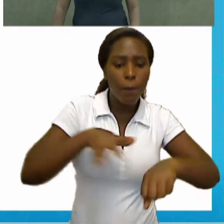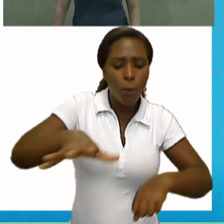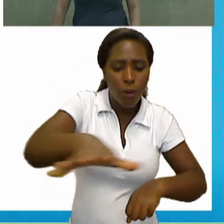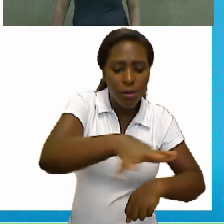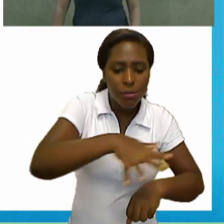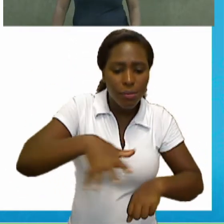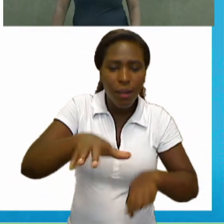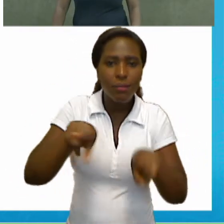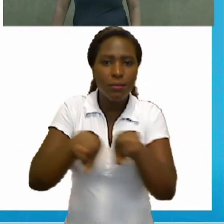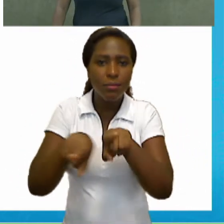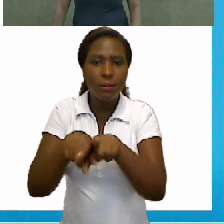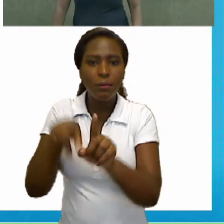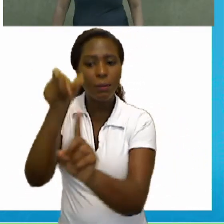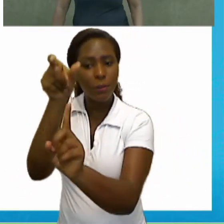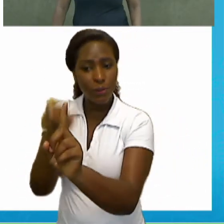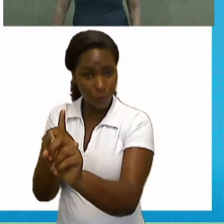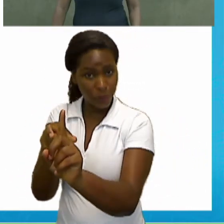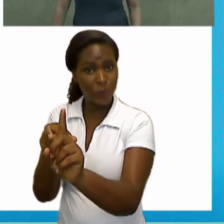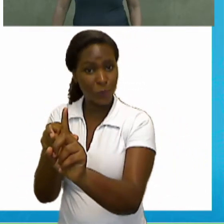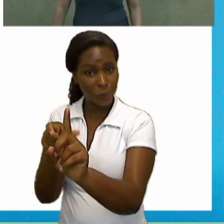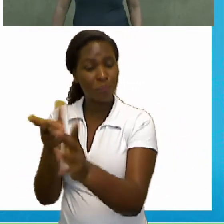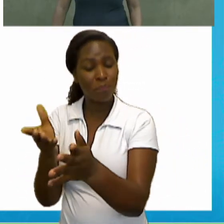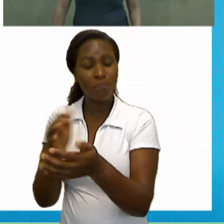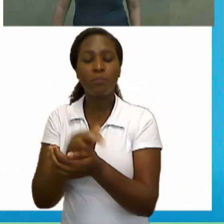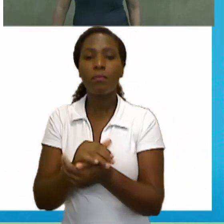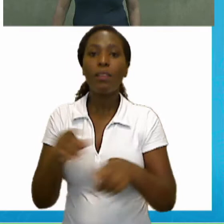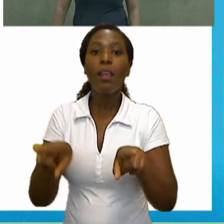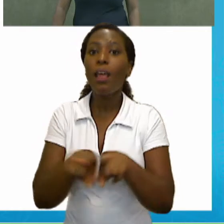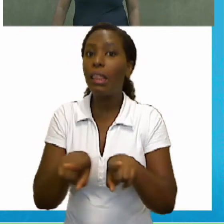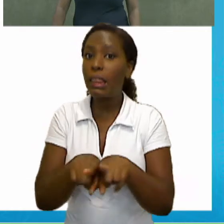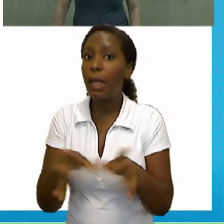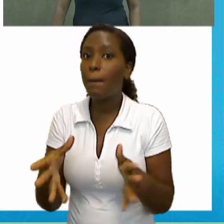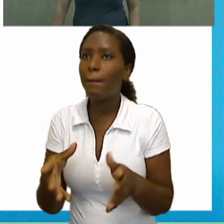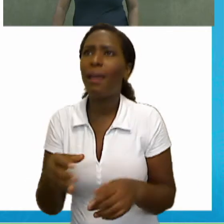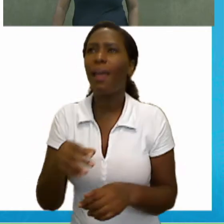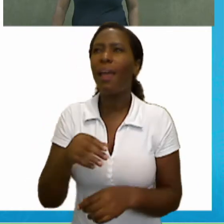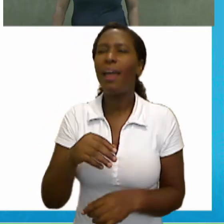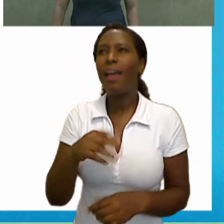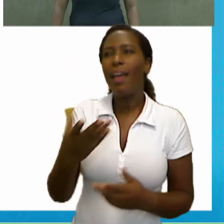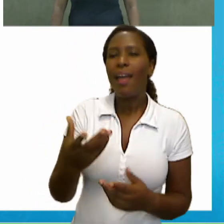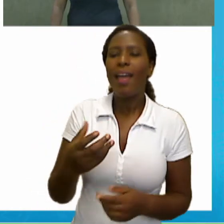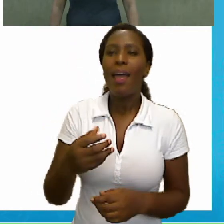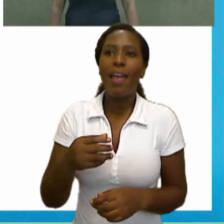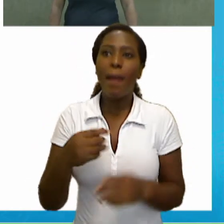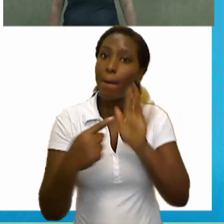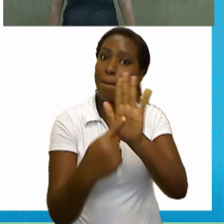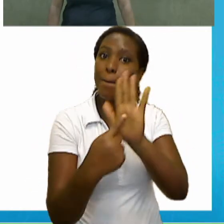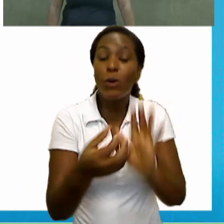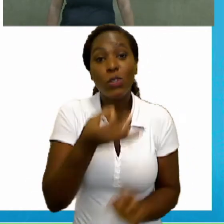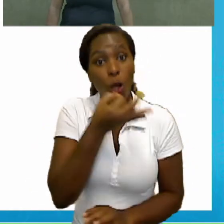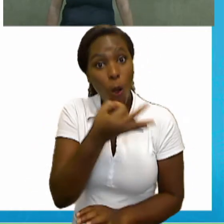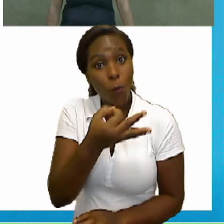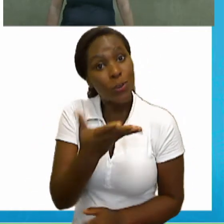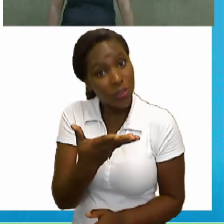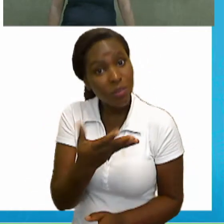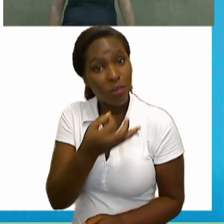texto opinativo, uma vez que apresenta juízos de valor sobre o que está sendo